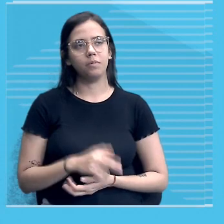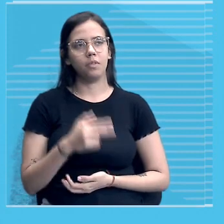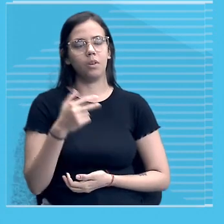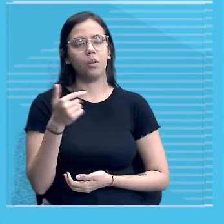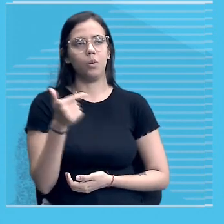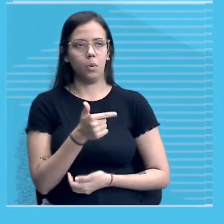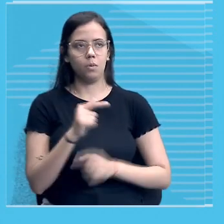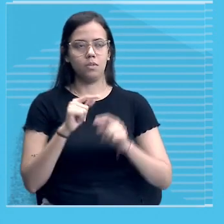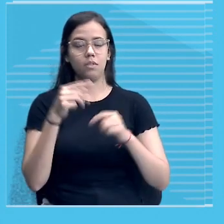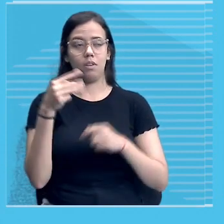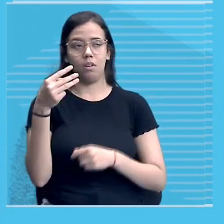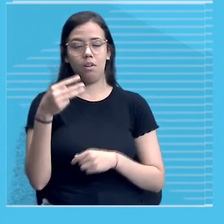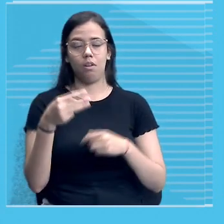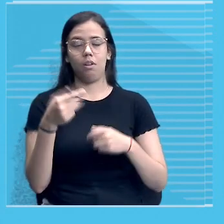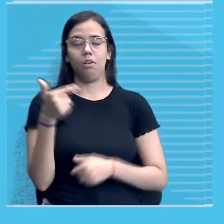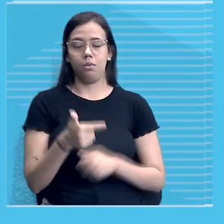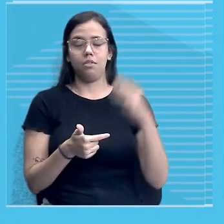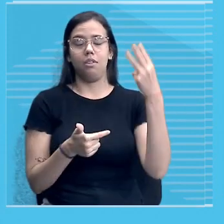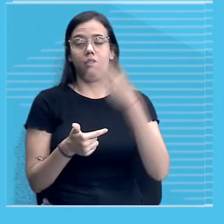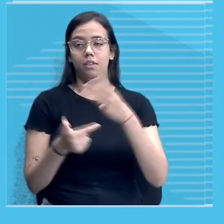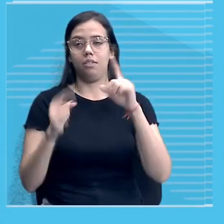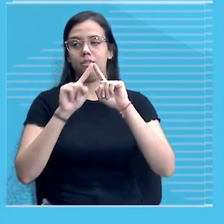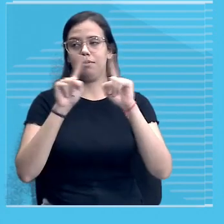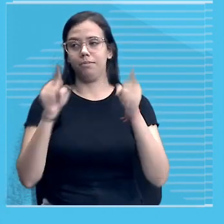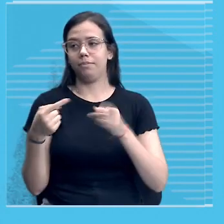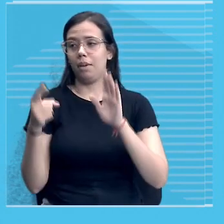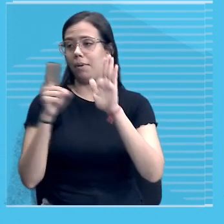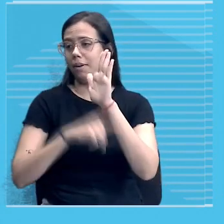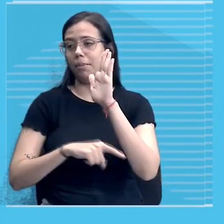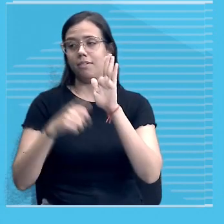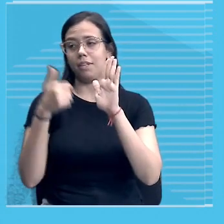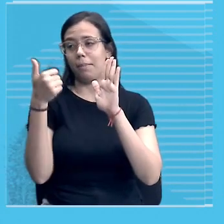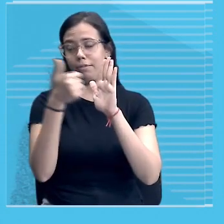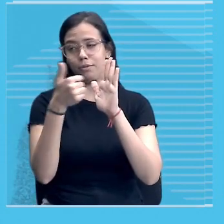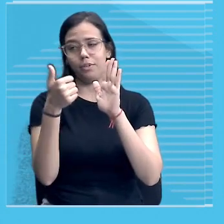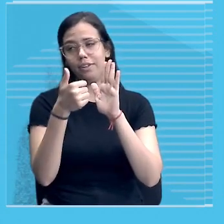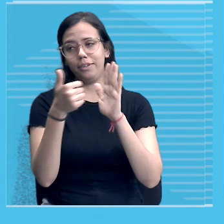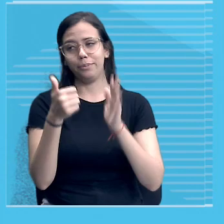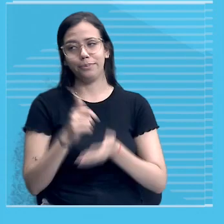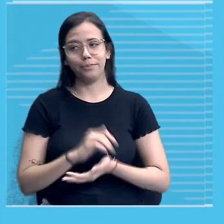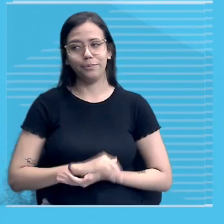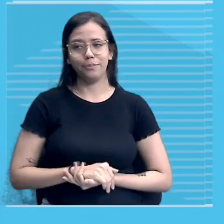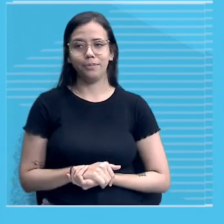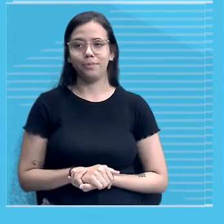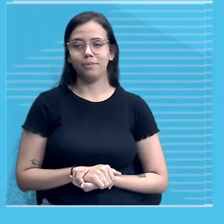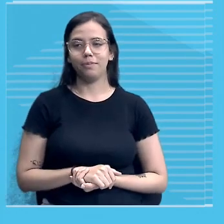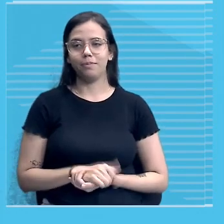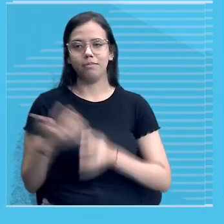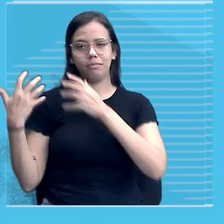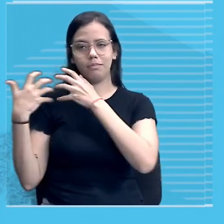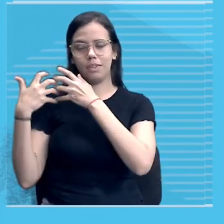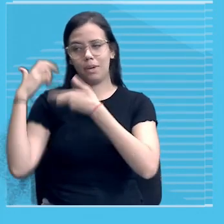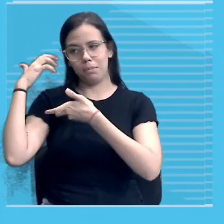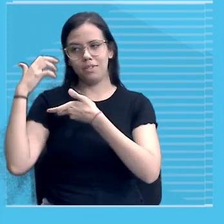3 que está elevado a menos 1 - 1